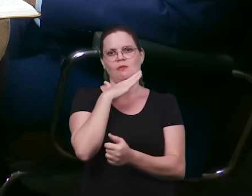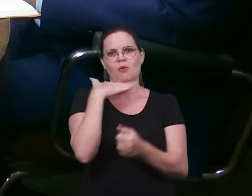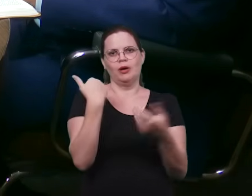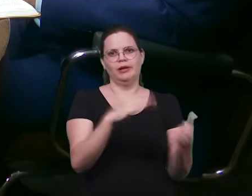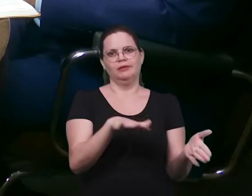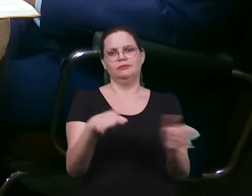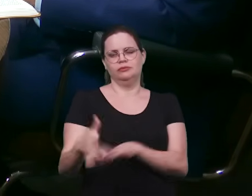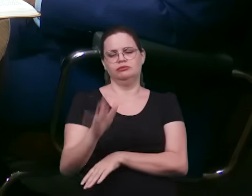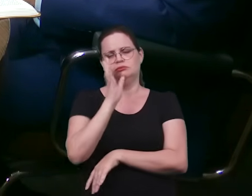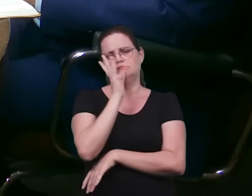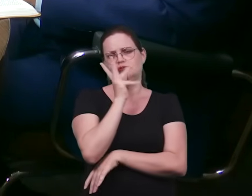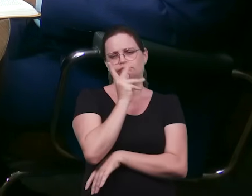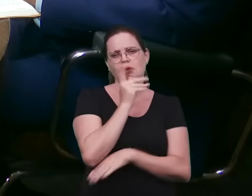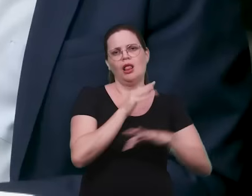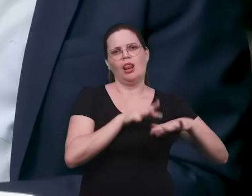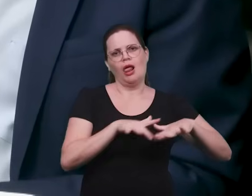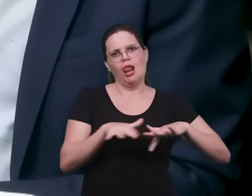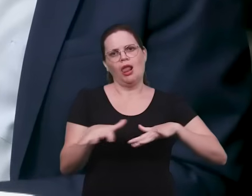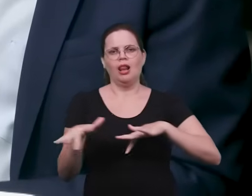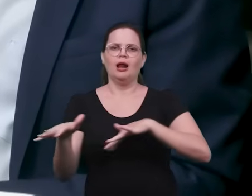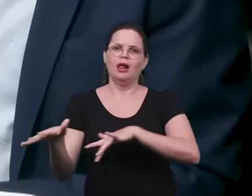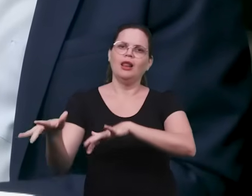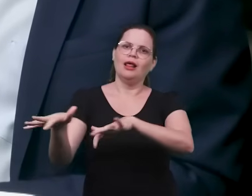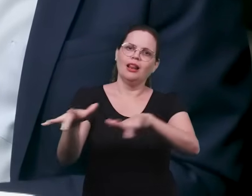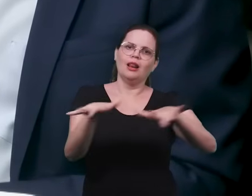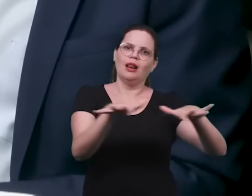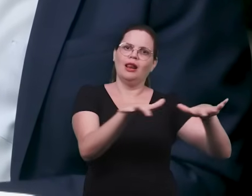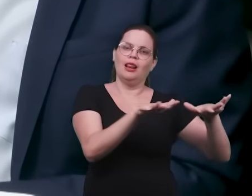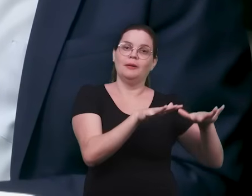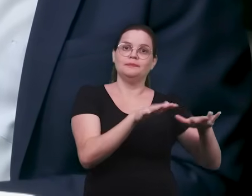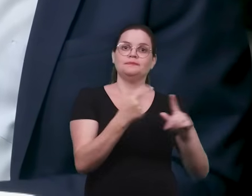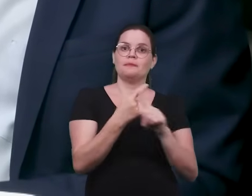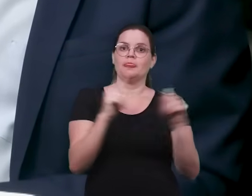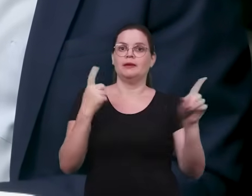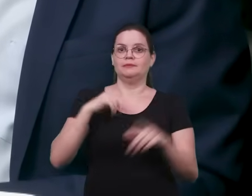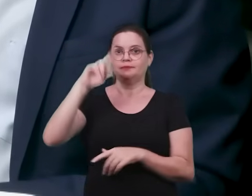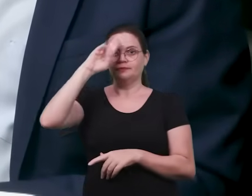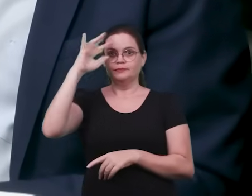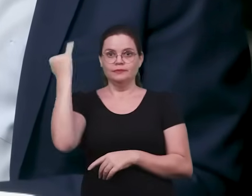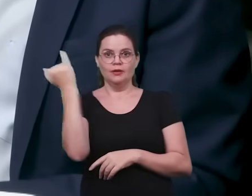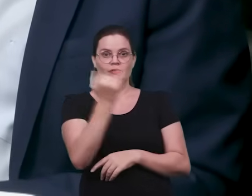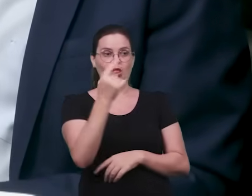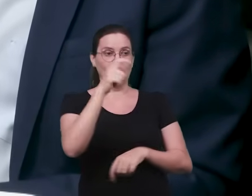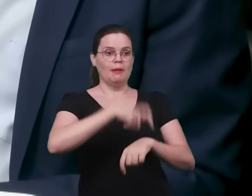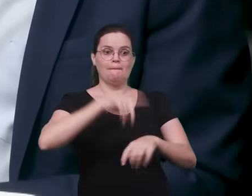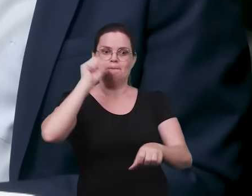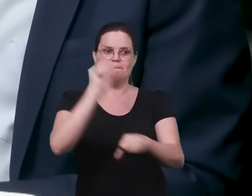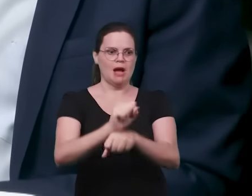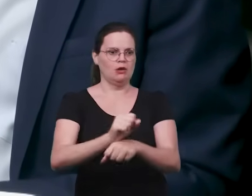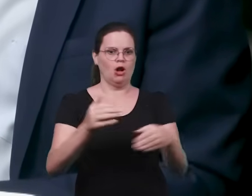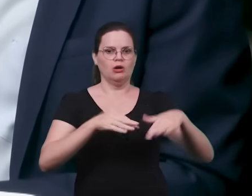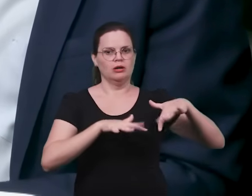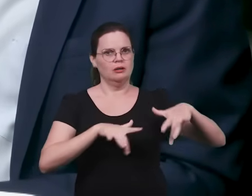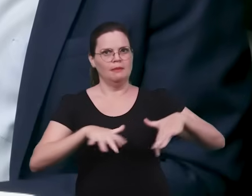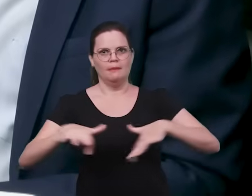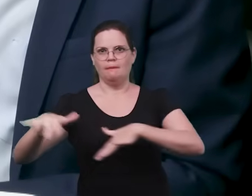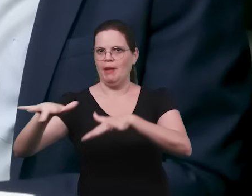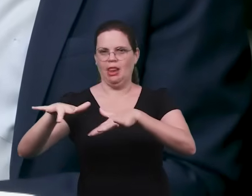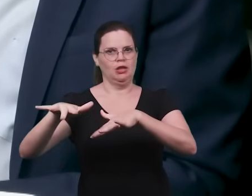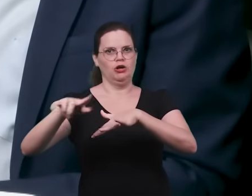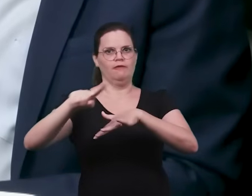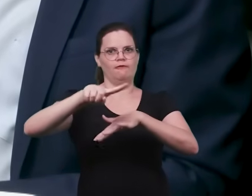maravilhoso aqui é que quem determina tudo é o Senhor. E quem diz ali, virai-vos para o